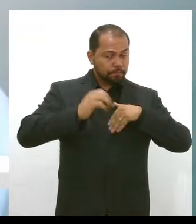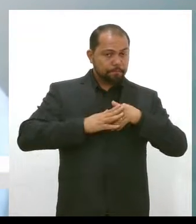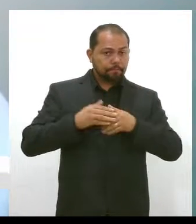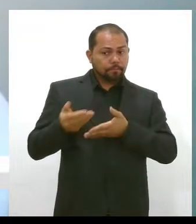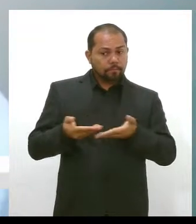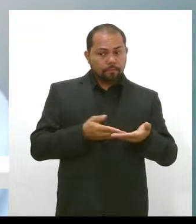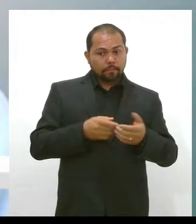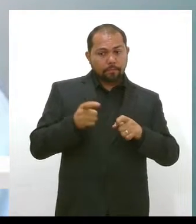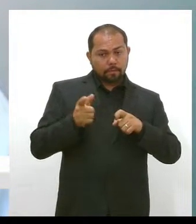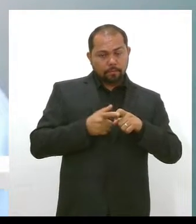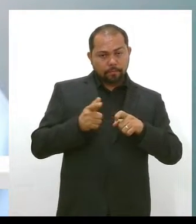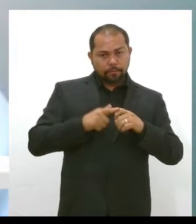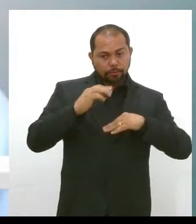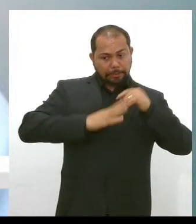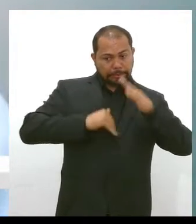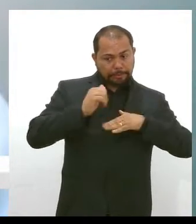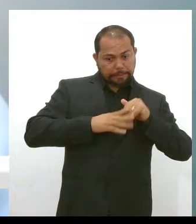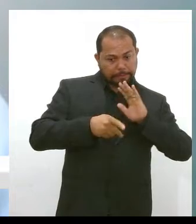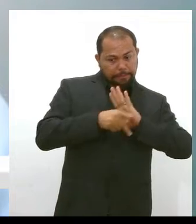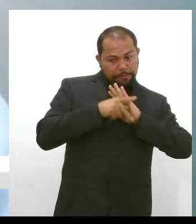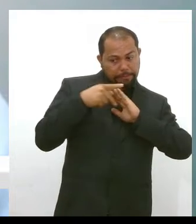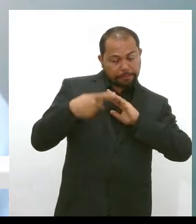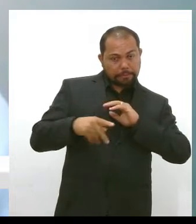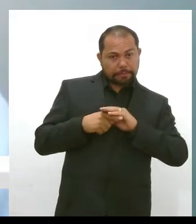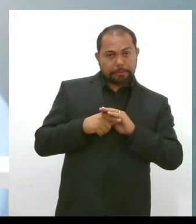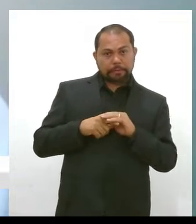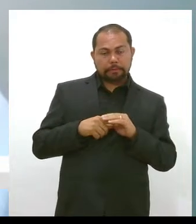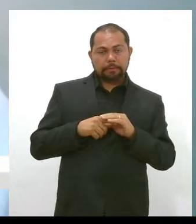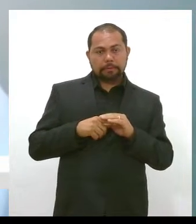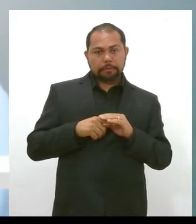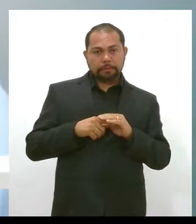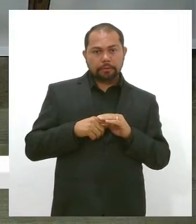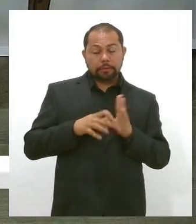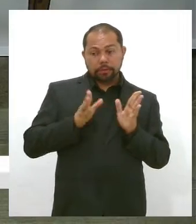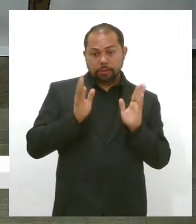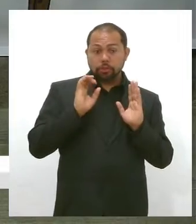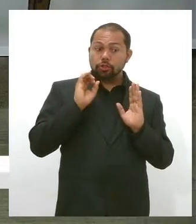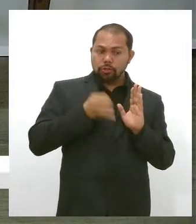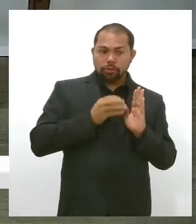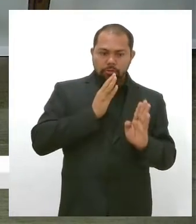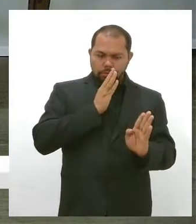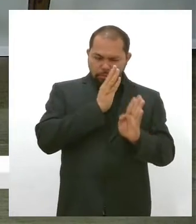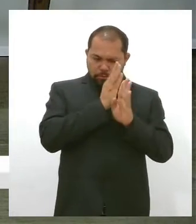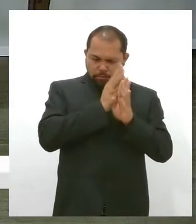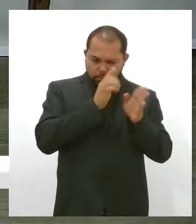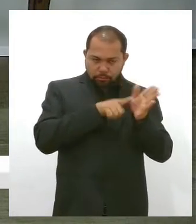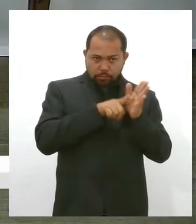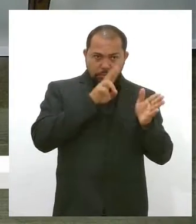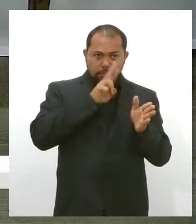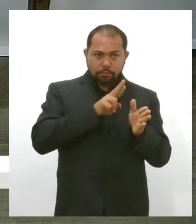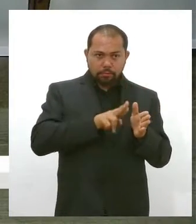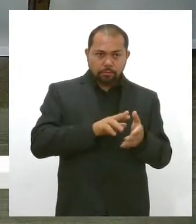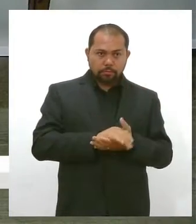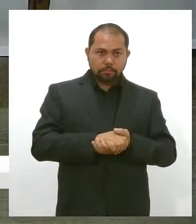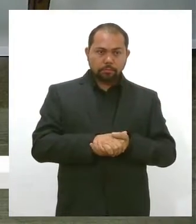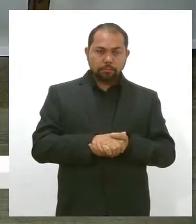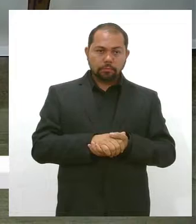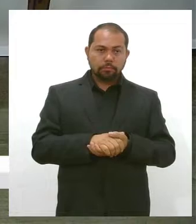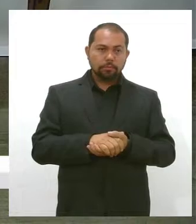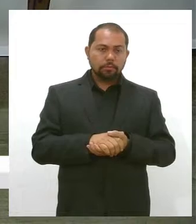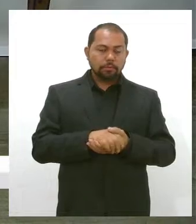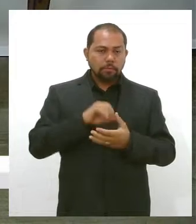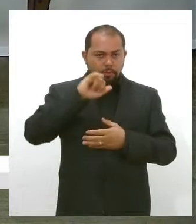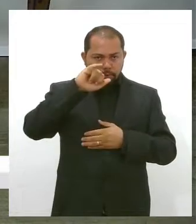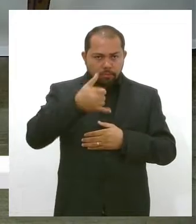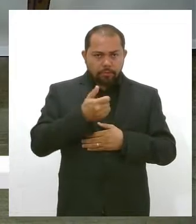aí fecharão aquele diagnóstico. Zaira, só aproveitando, né, para quem está vendo aqui com a